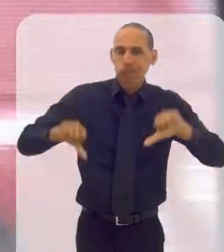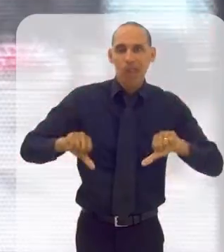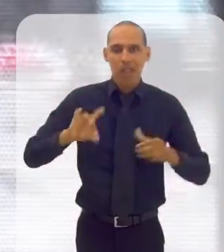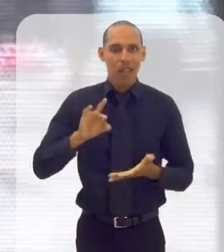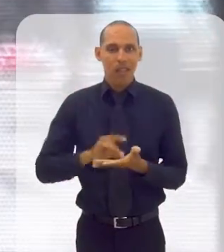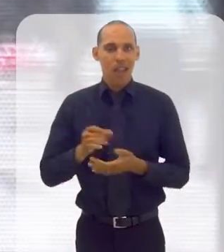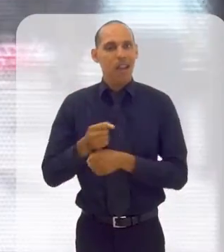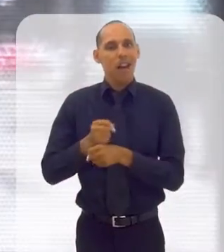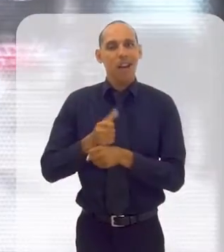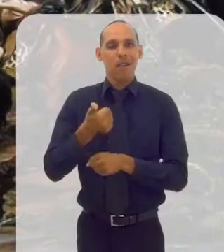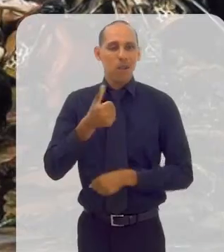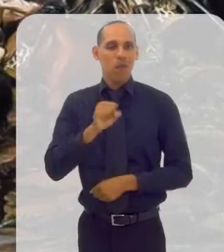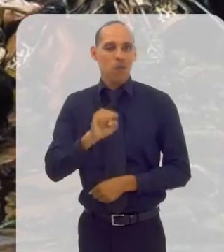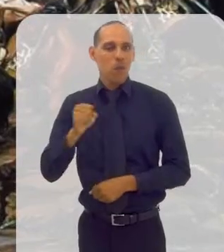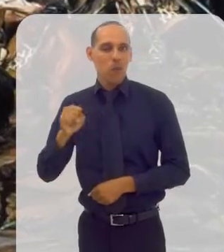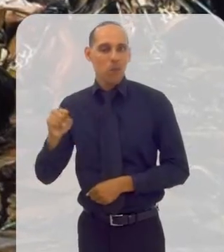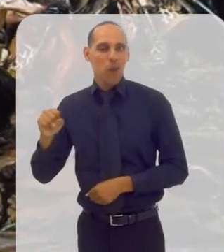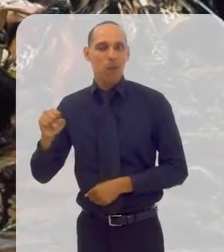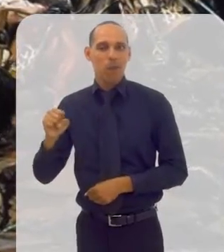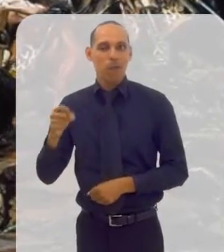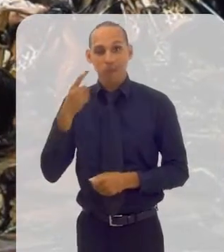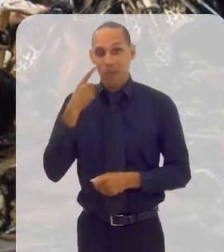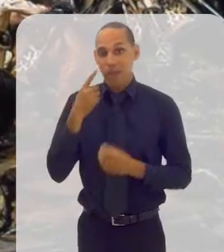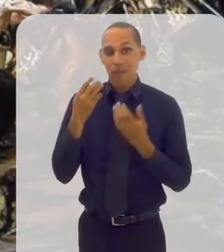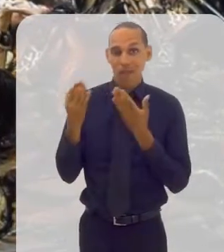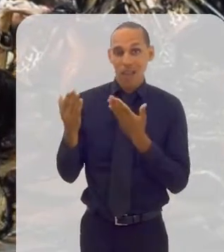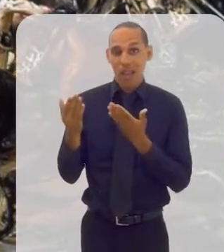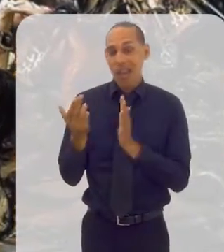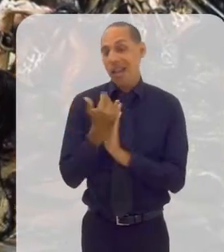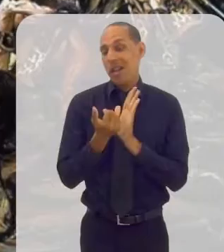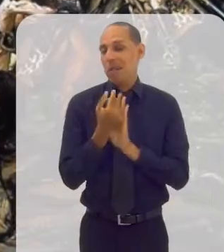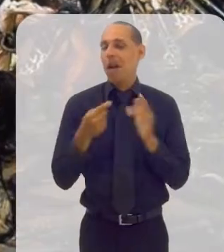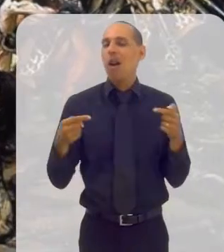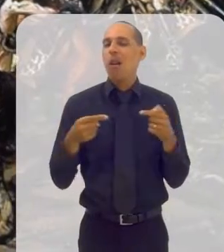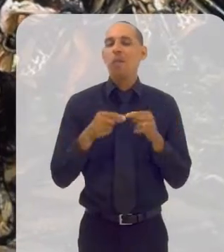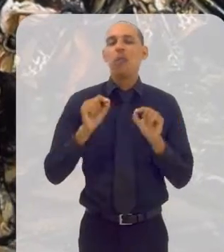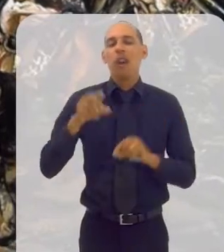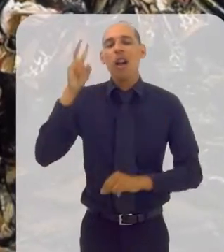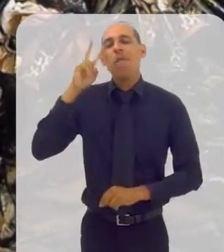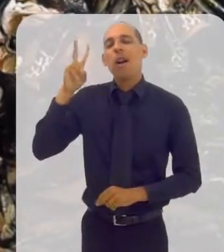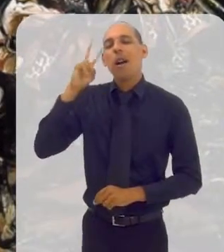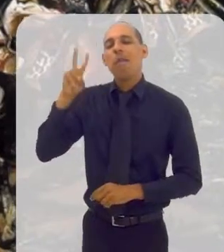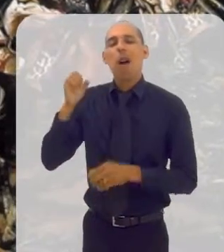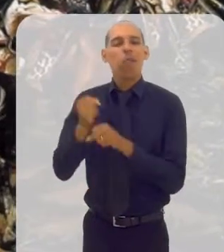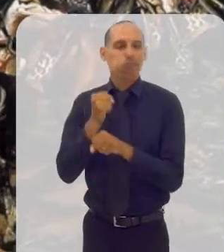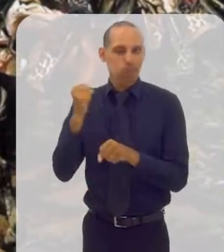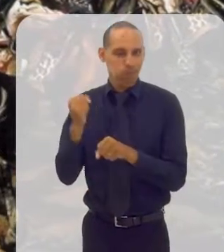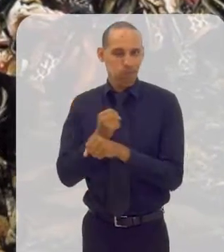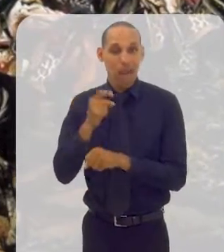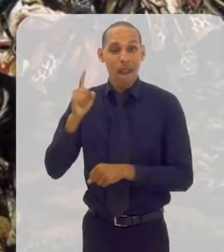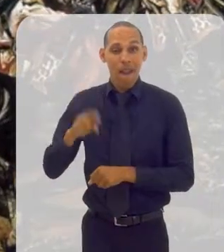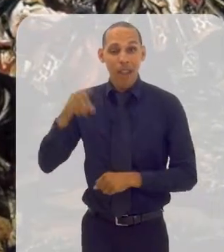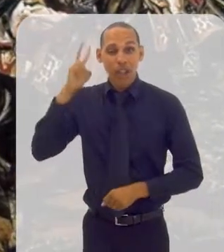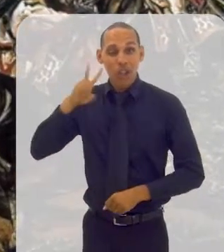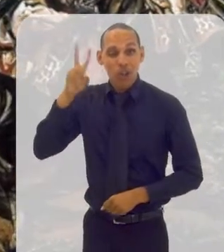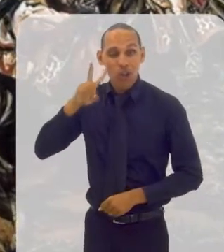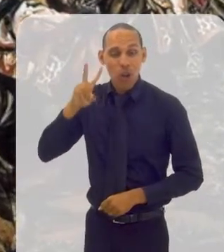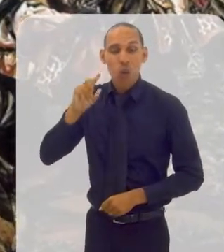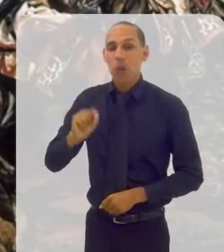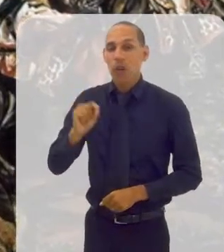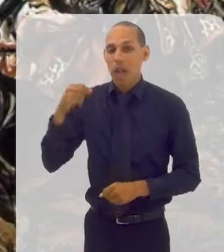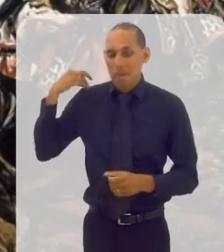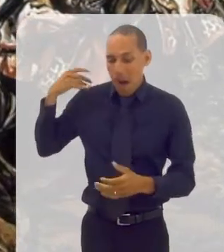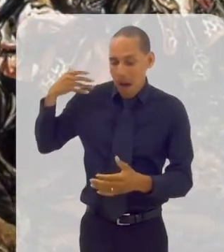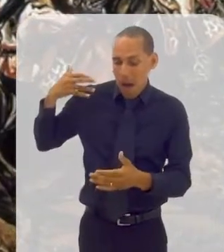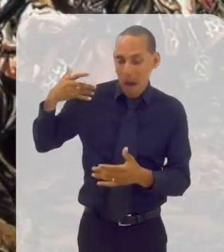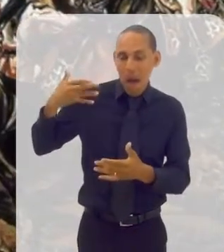em 1888. Então, esse quadro ele tem a ver muito com essa construção de memória. É a construção de uma